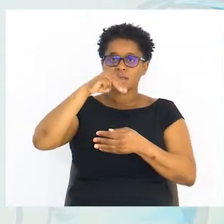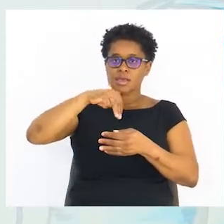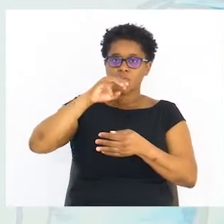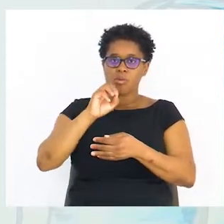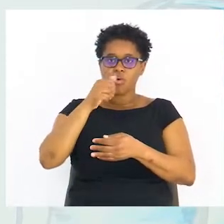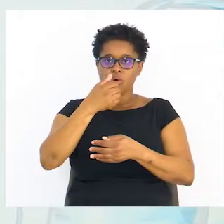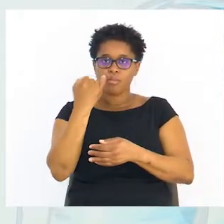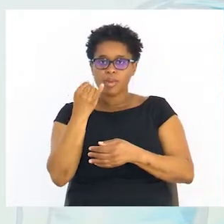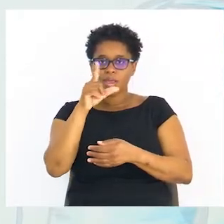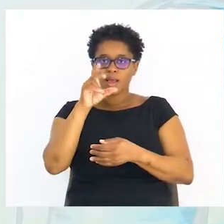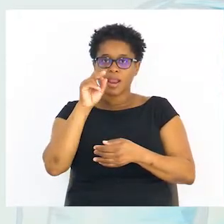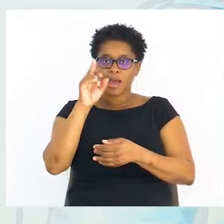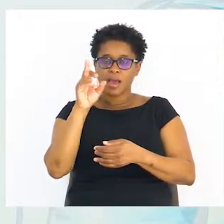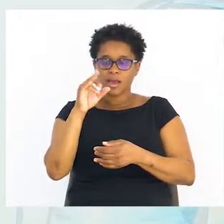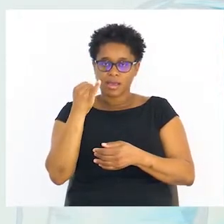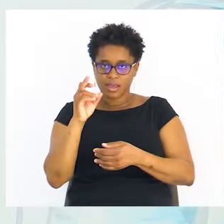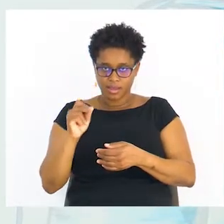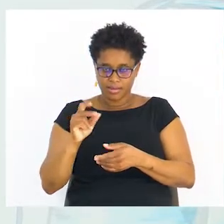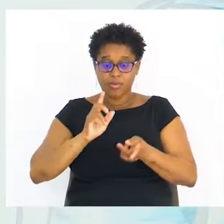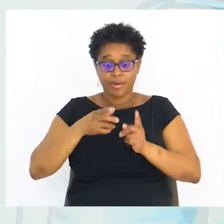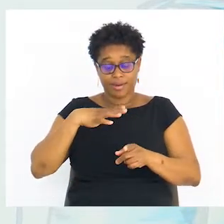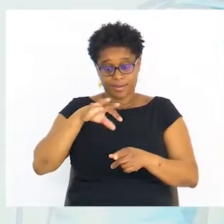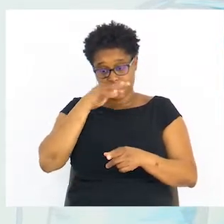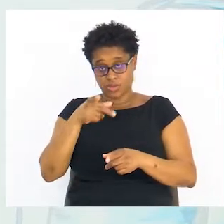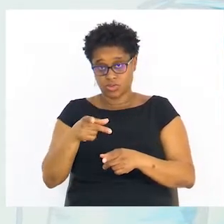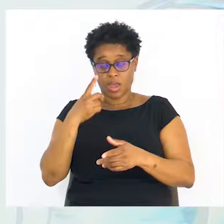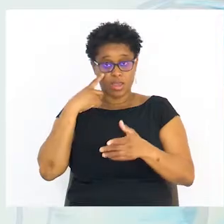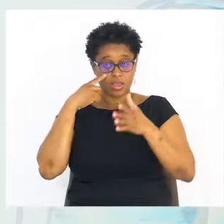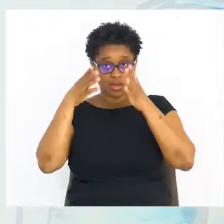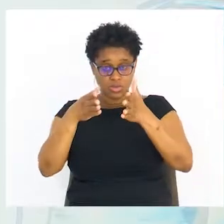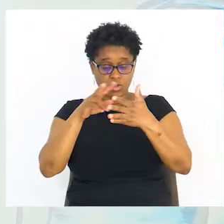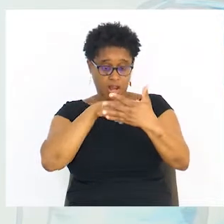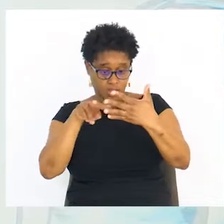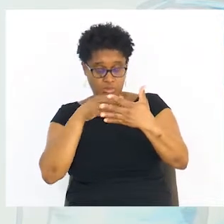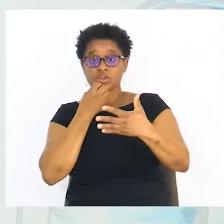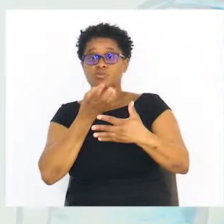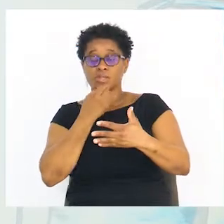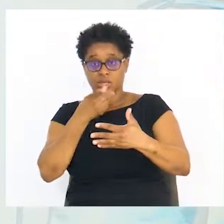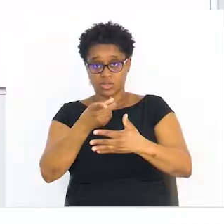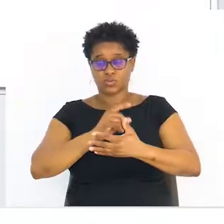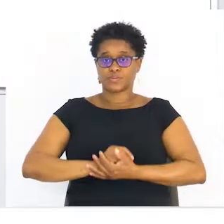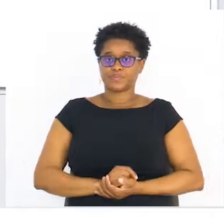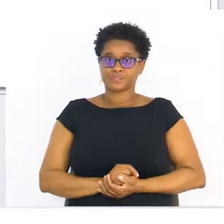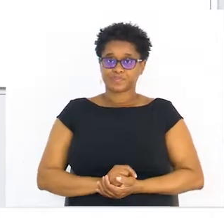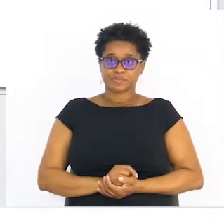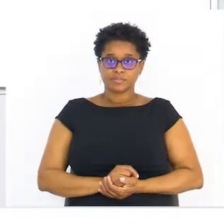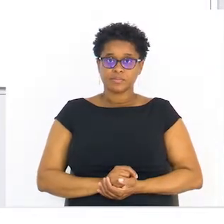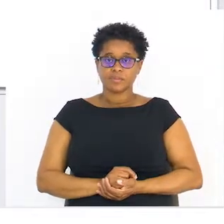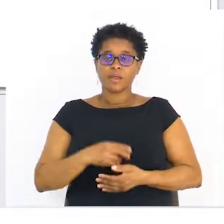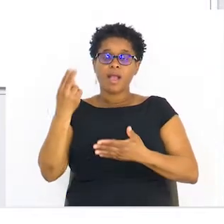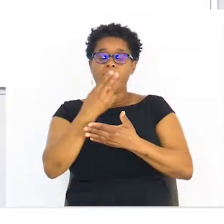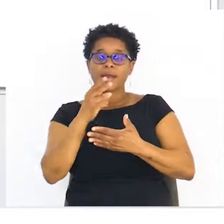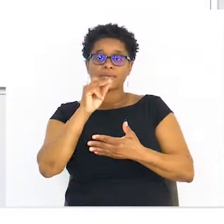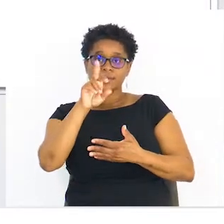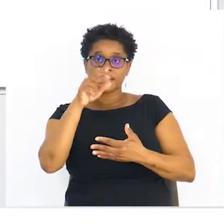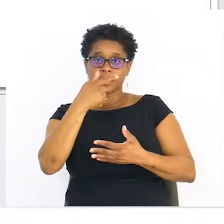dizer isto? Atenção, na leitura explica isto. Portanto,